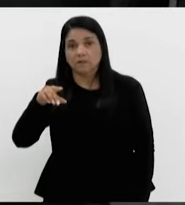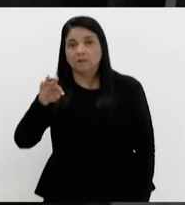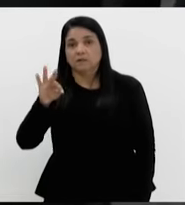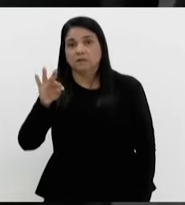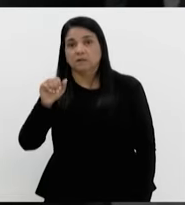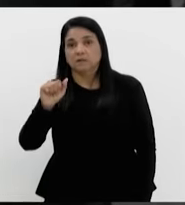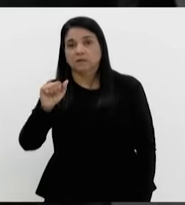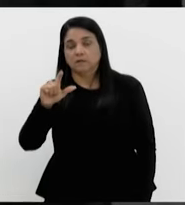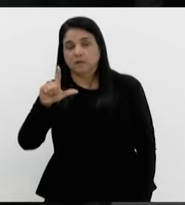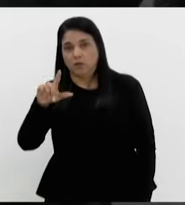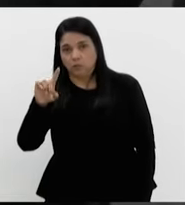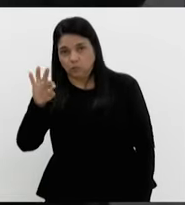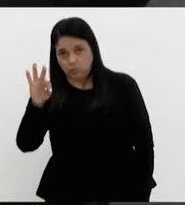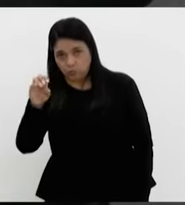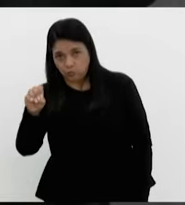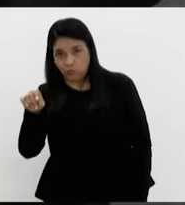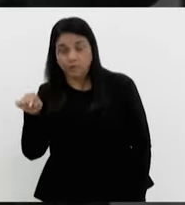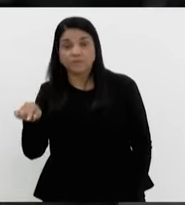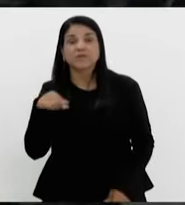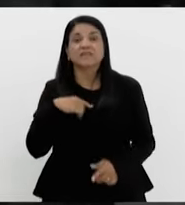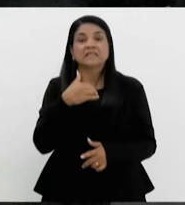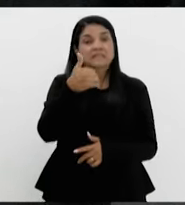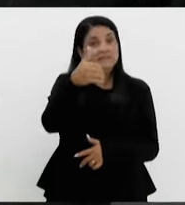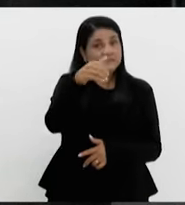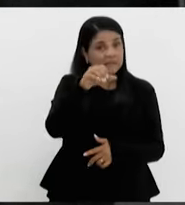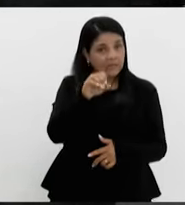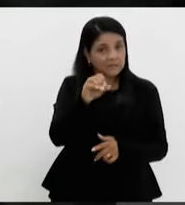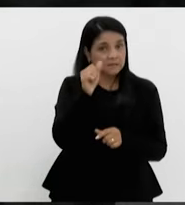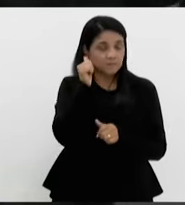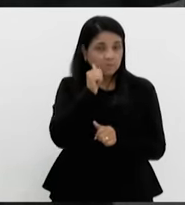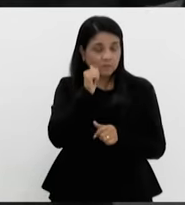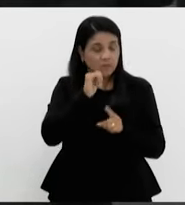onde estaremos ali com 10 mulheres que foram